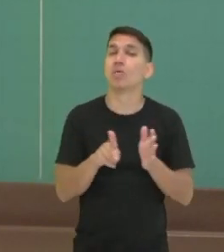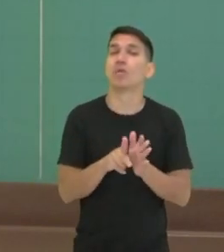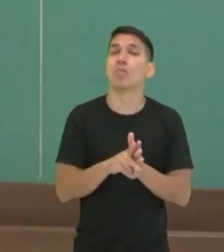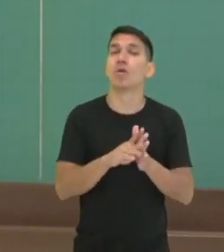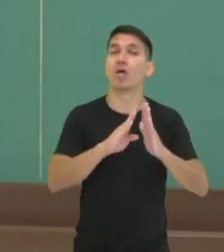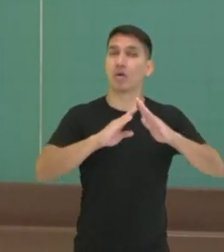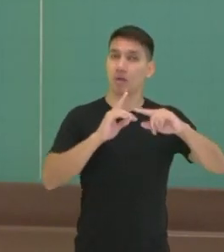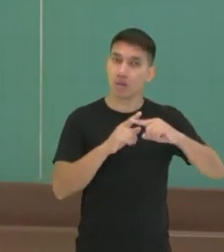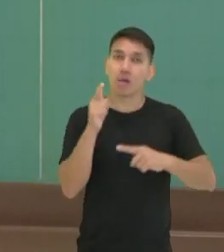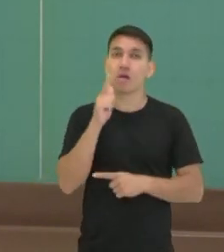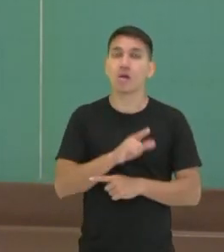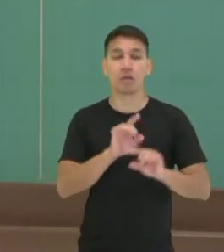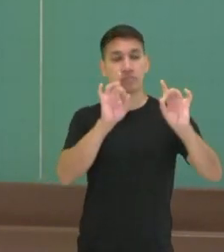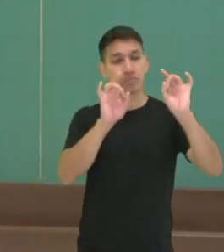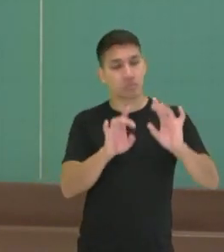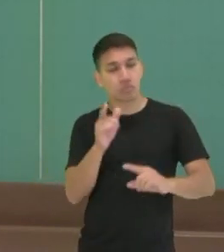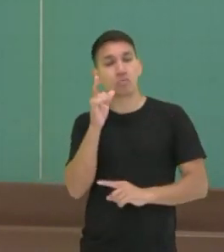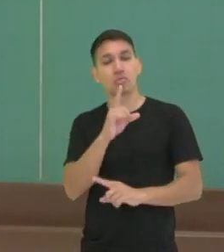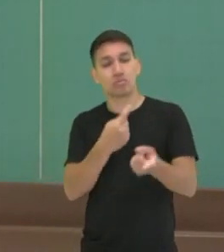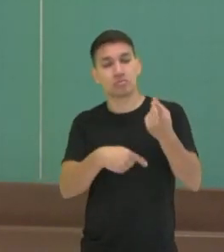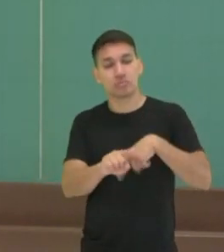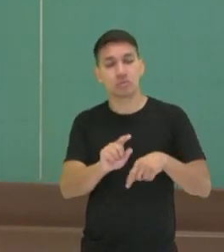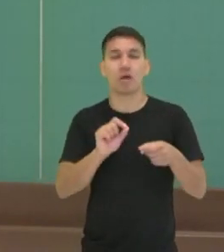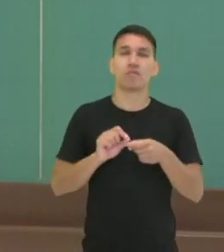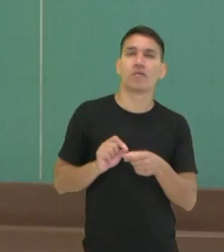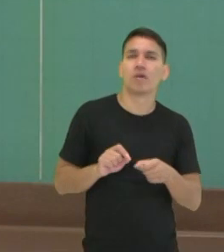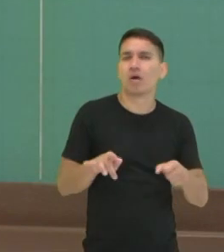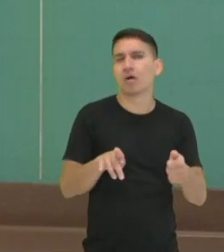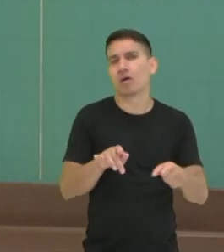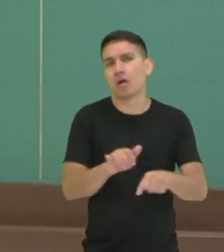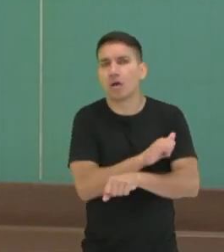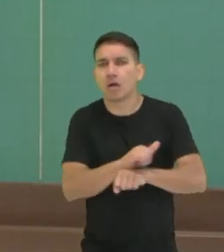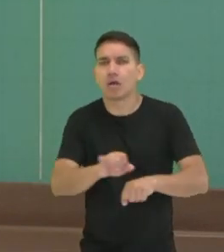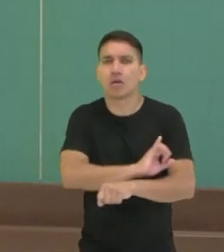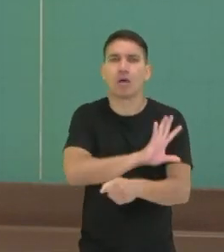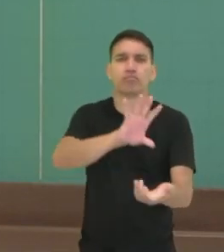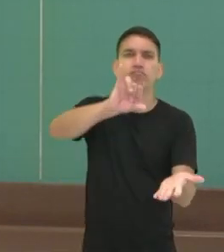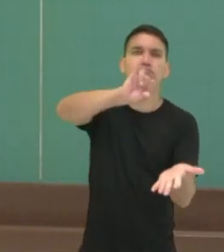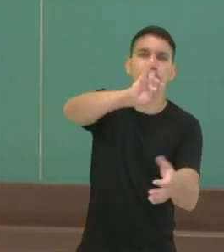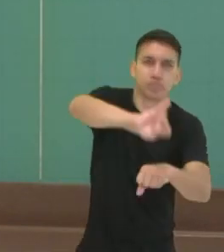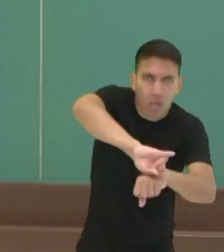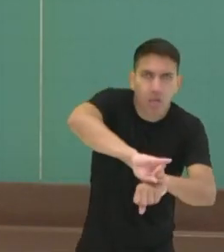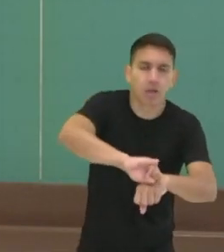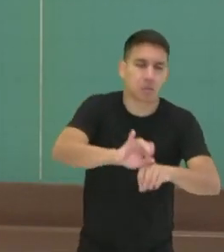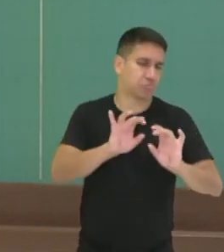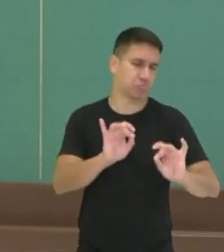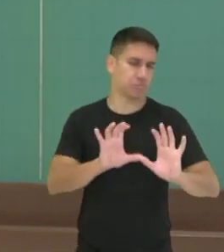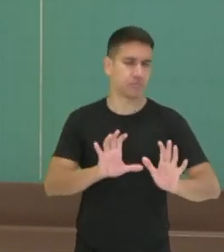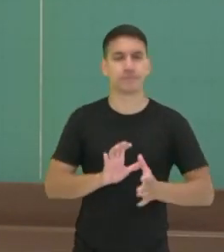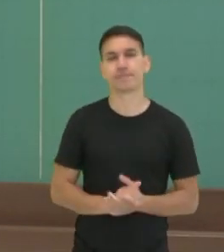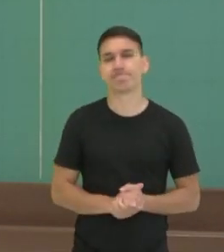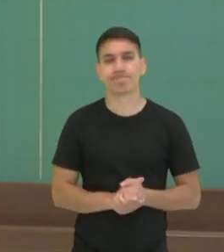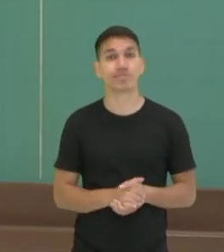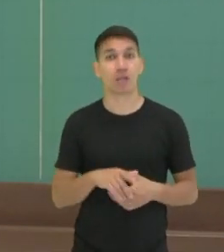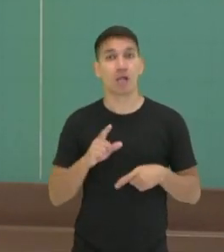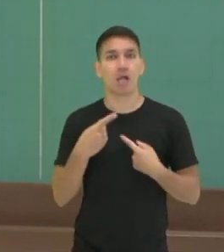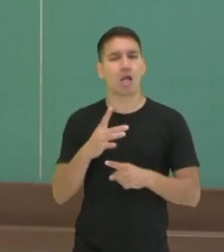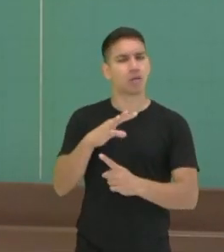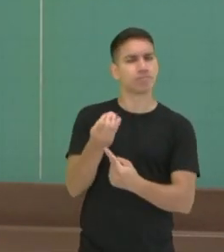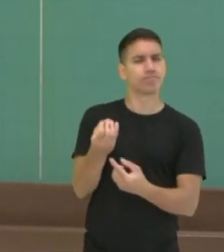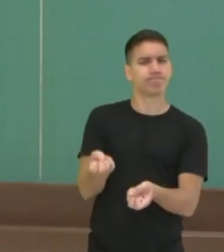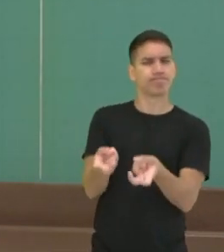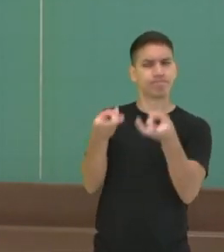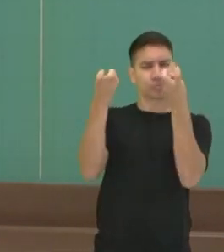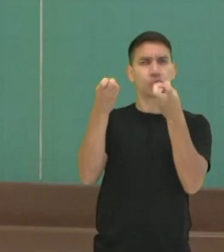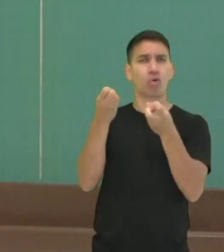para poder colocar a sua, vamos colocar a sua sede de certa forma. Então nós temos a arte educativa muito forte